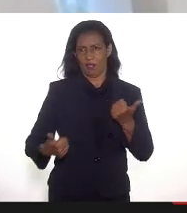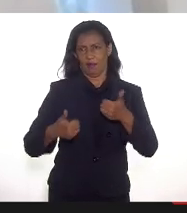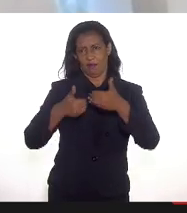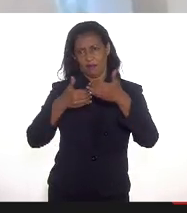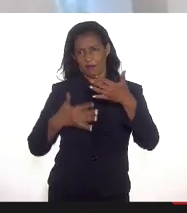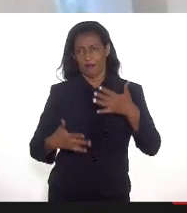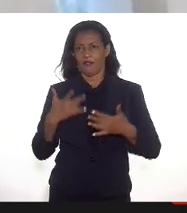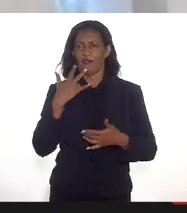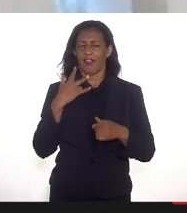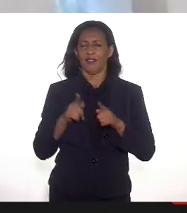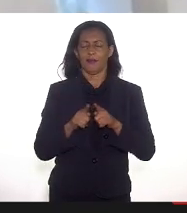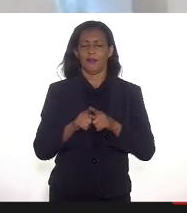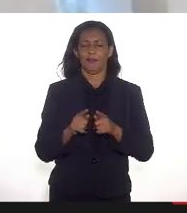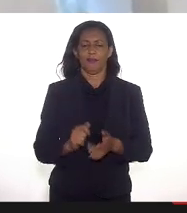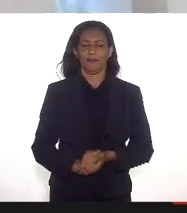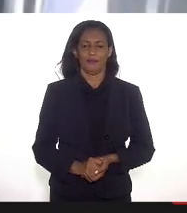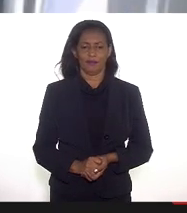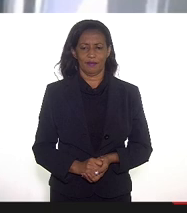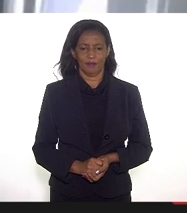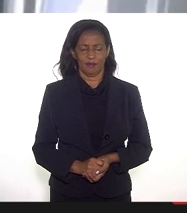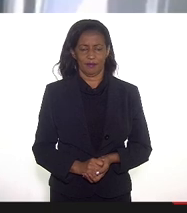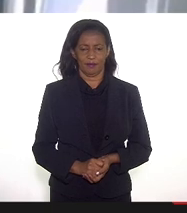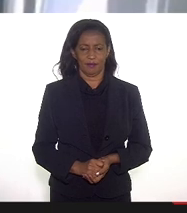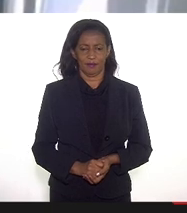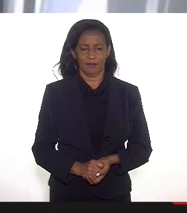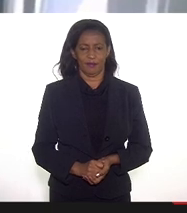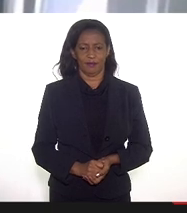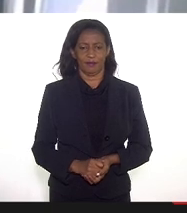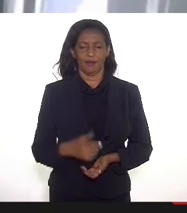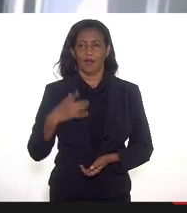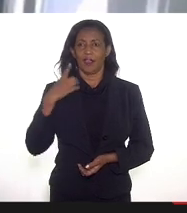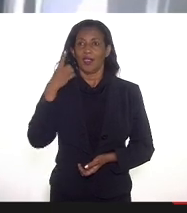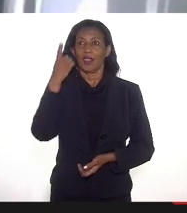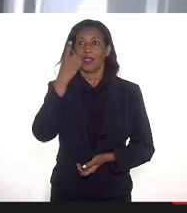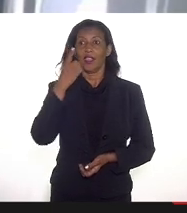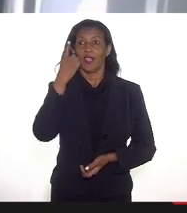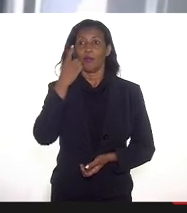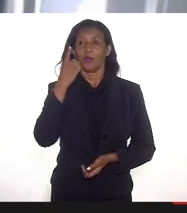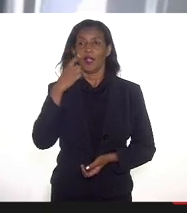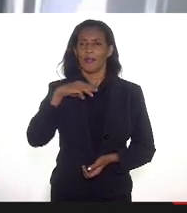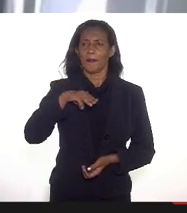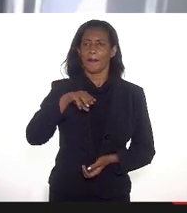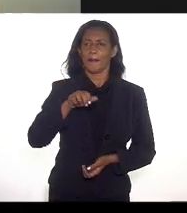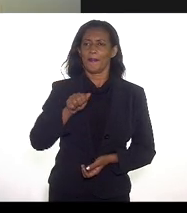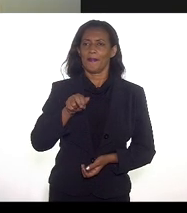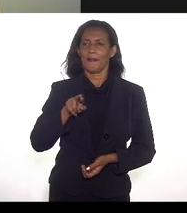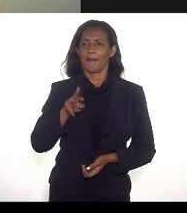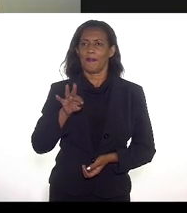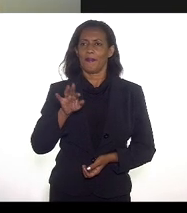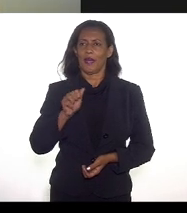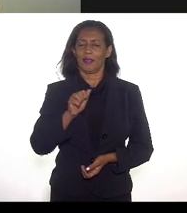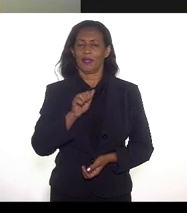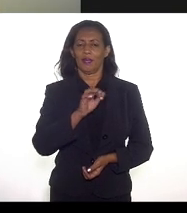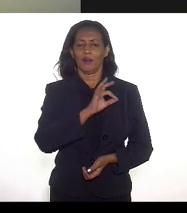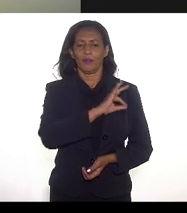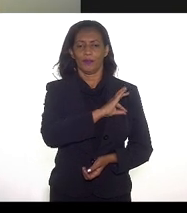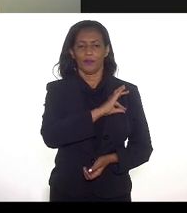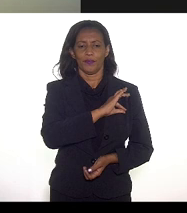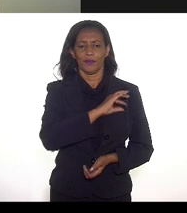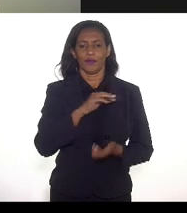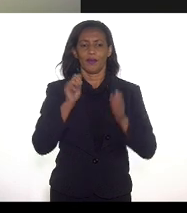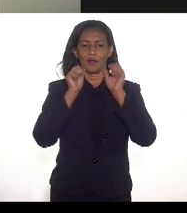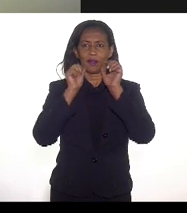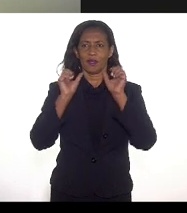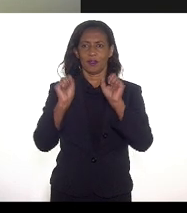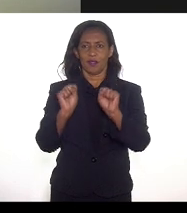explanação. Queria registrar a presença da deputada Marta Rocha na nossa audiência e também da assessoria